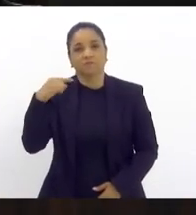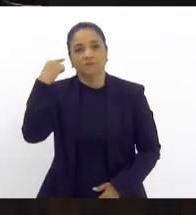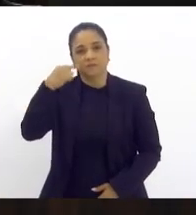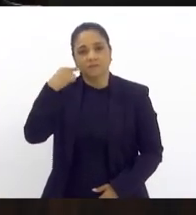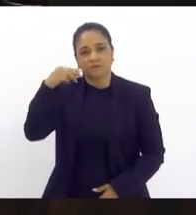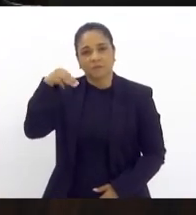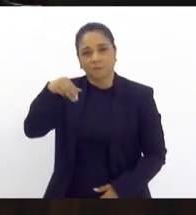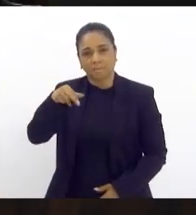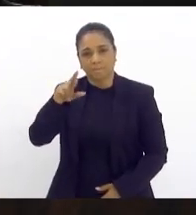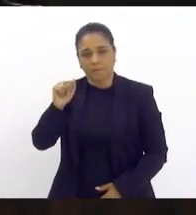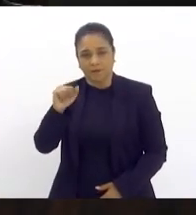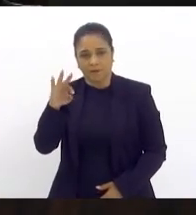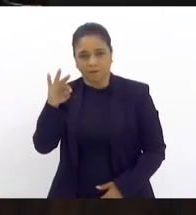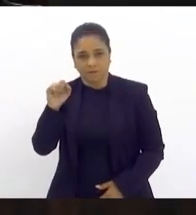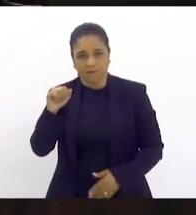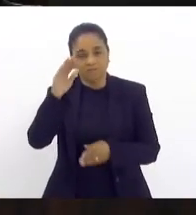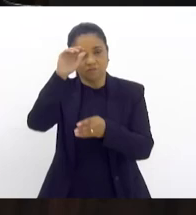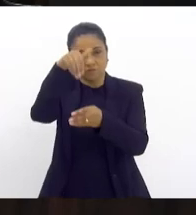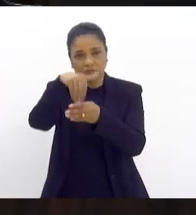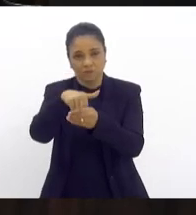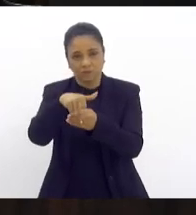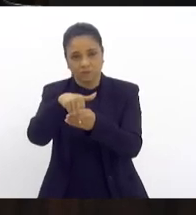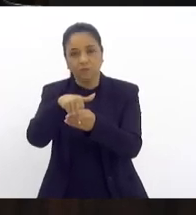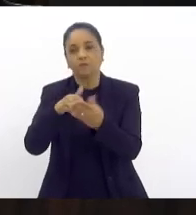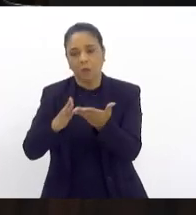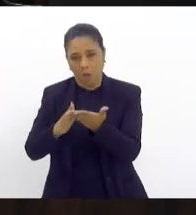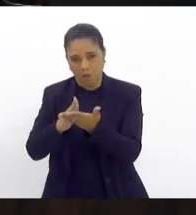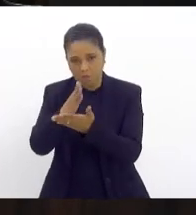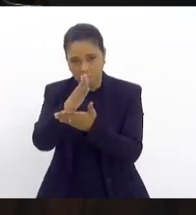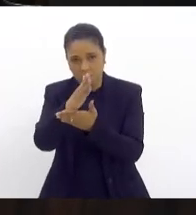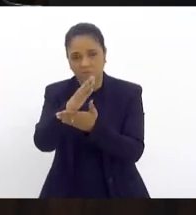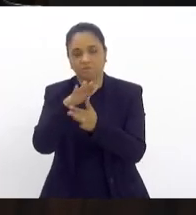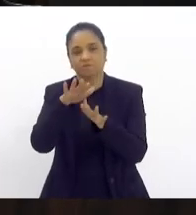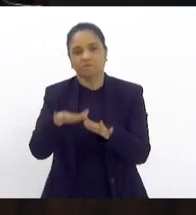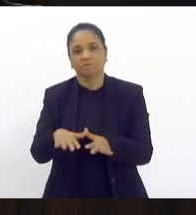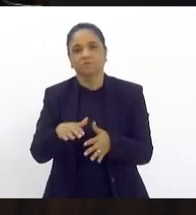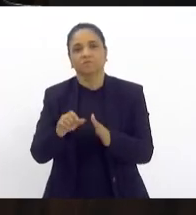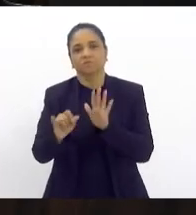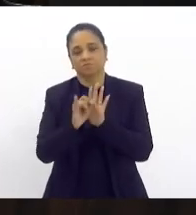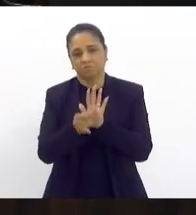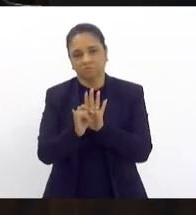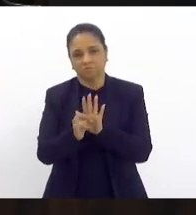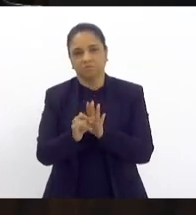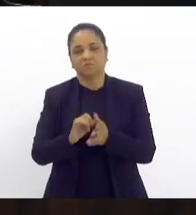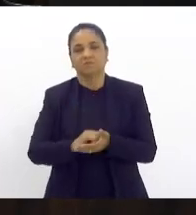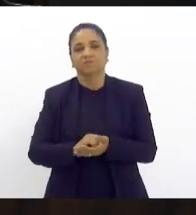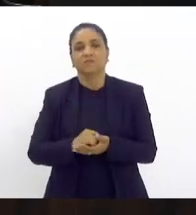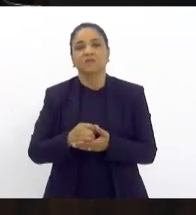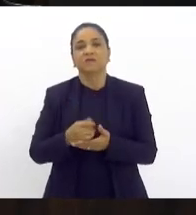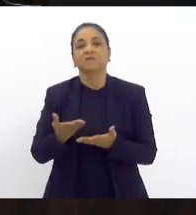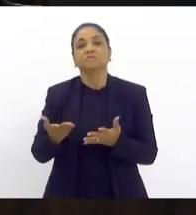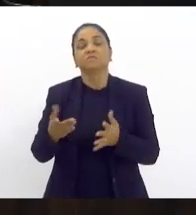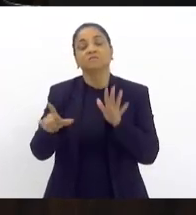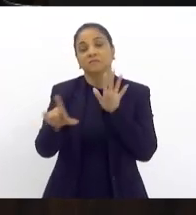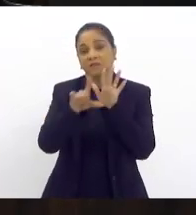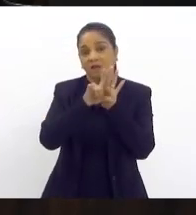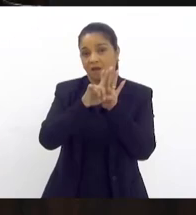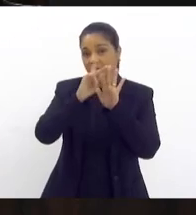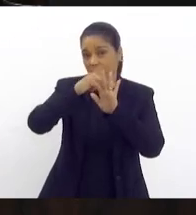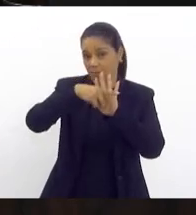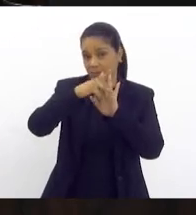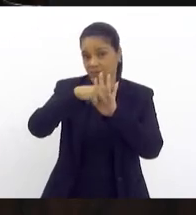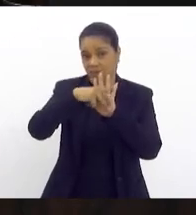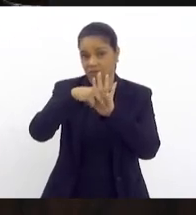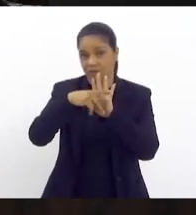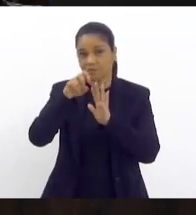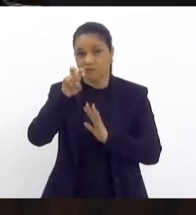da deputada morta Rocha em votação senhores que aprovam permaneça Como estão aprovado requerimento de inclusão na ordem do dia do projeto